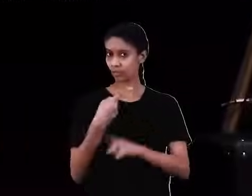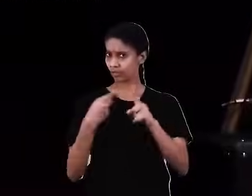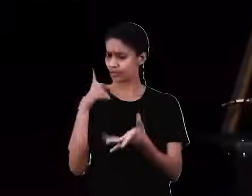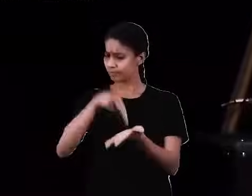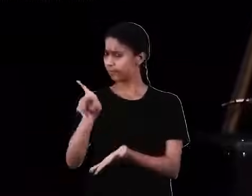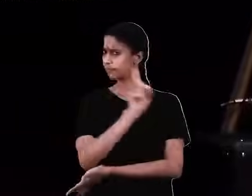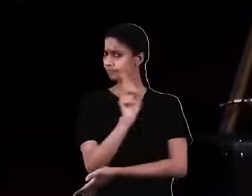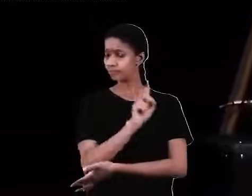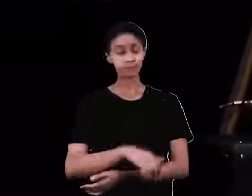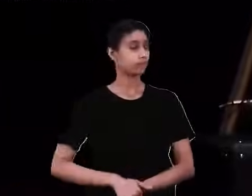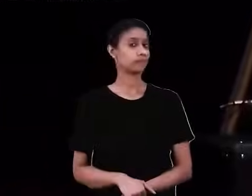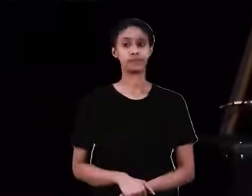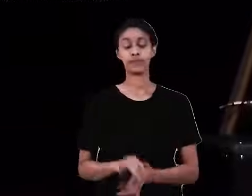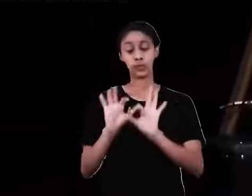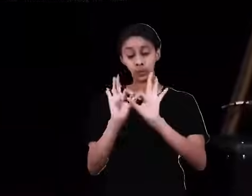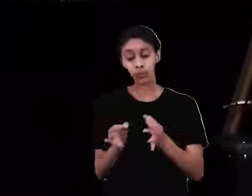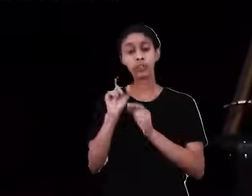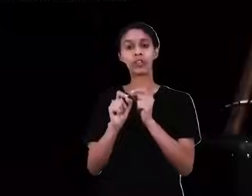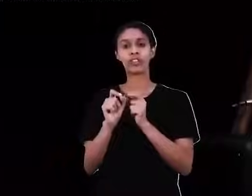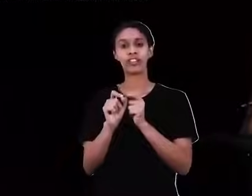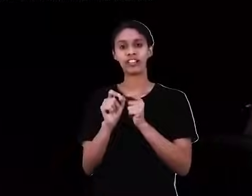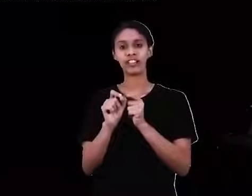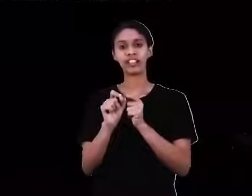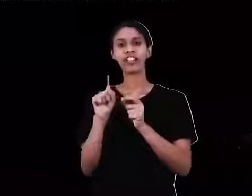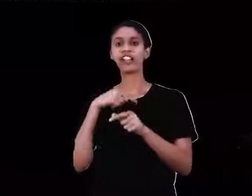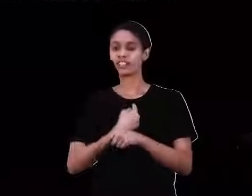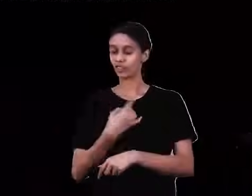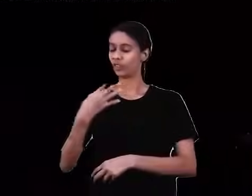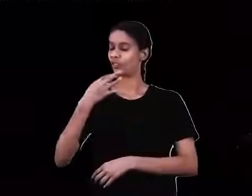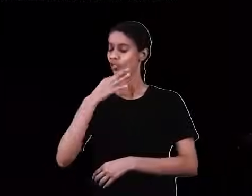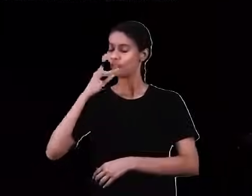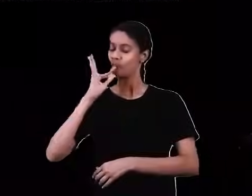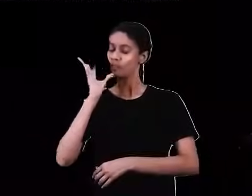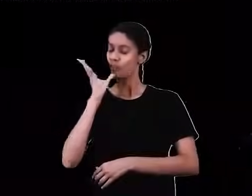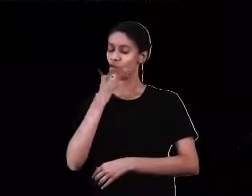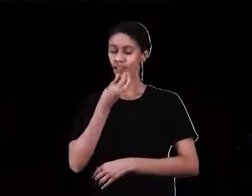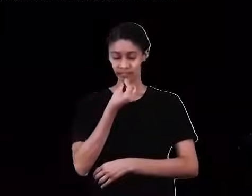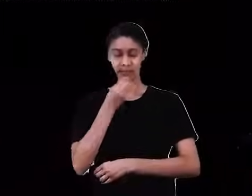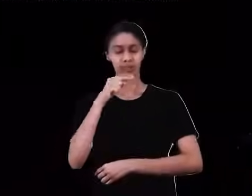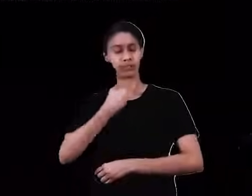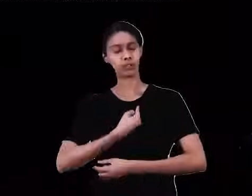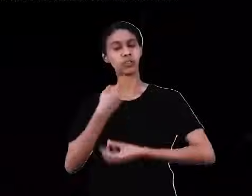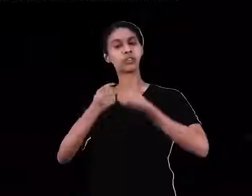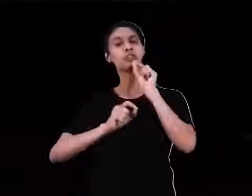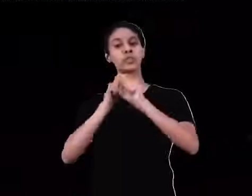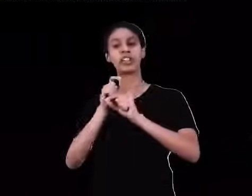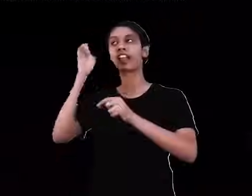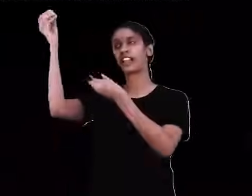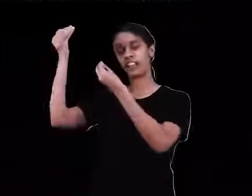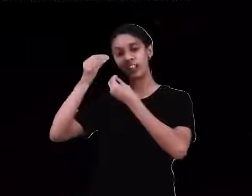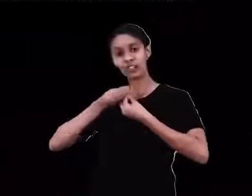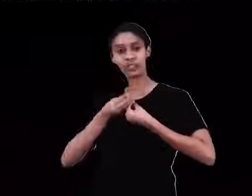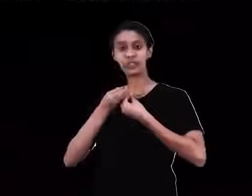não. Humildade é força contida, é reconhecer a sua força, mas entender quem deu, de onde vem,